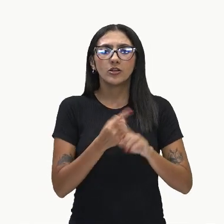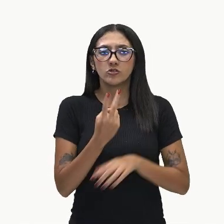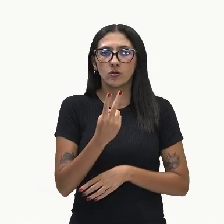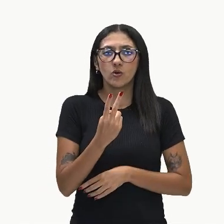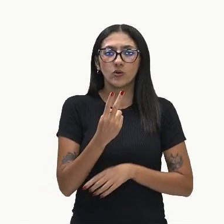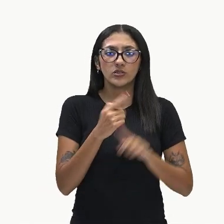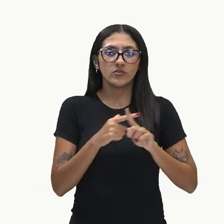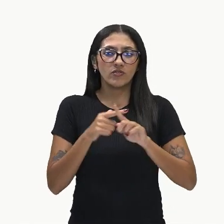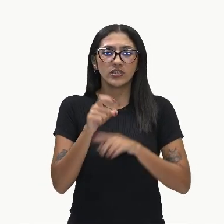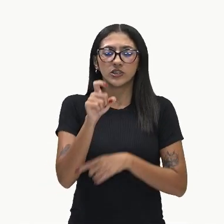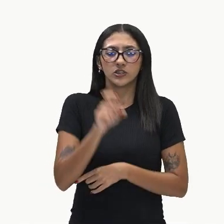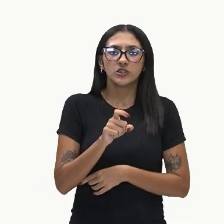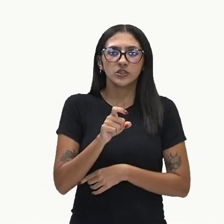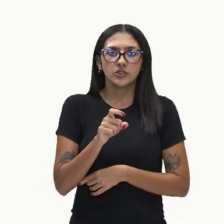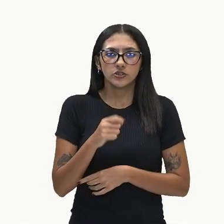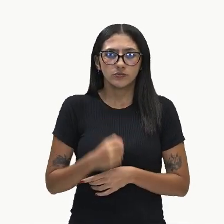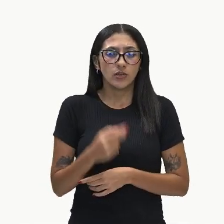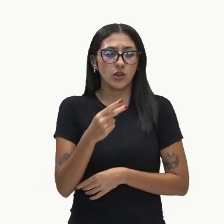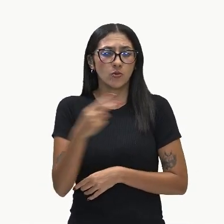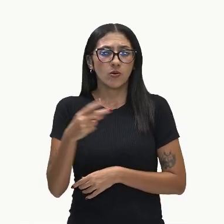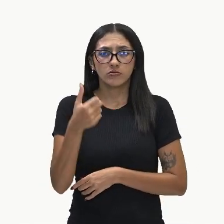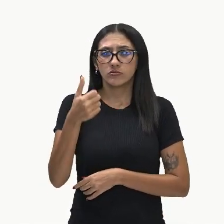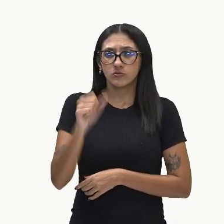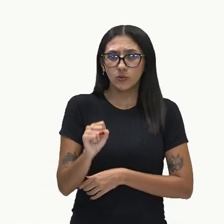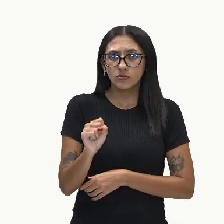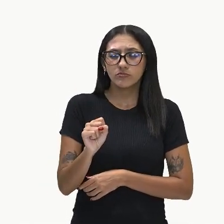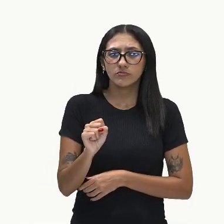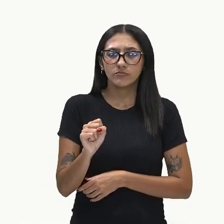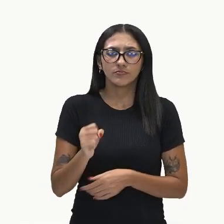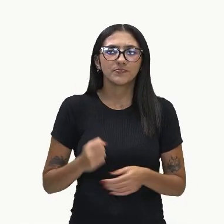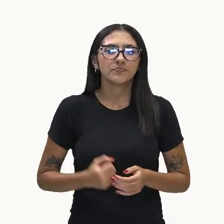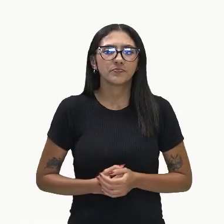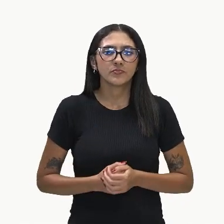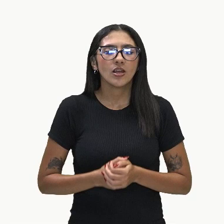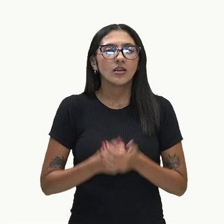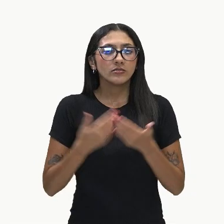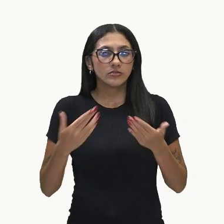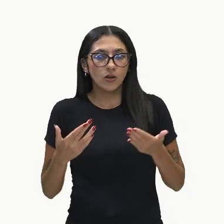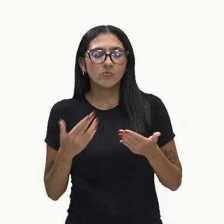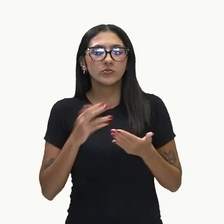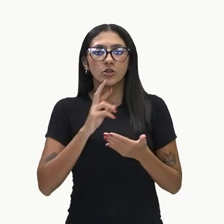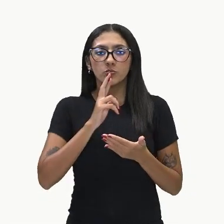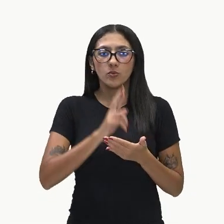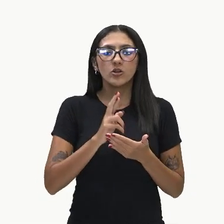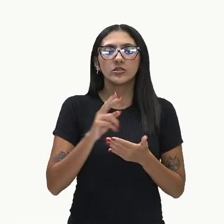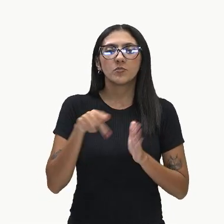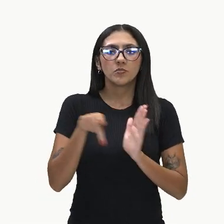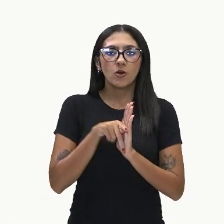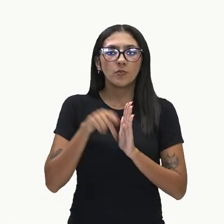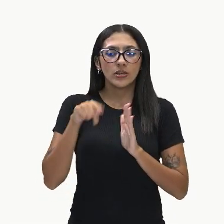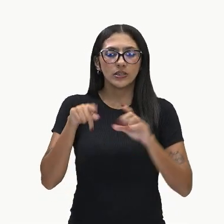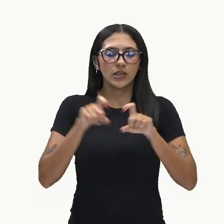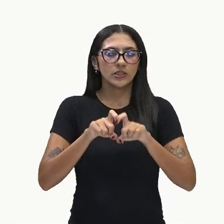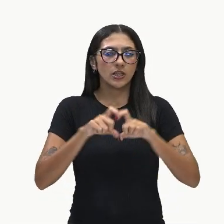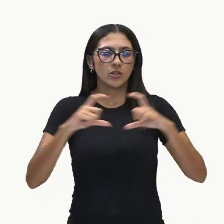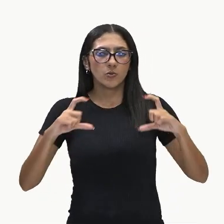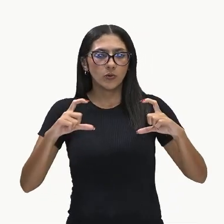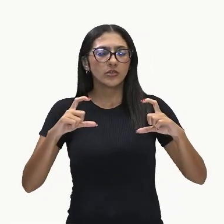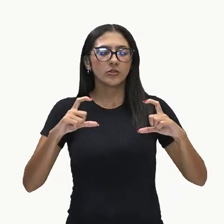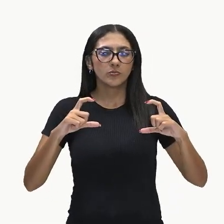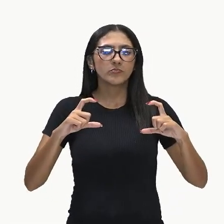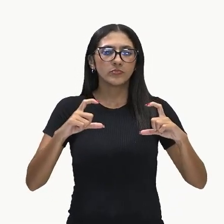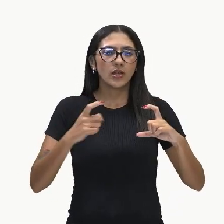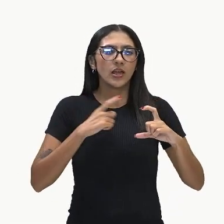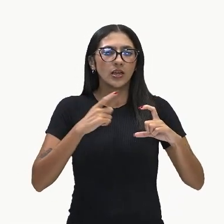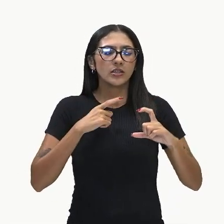igual a 18. Então, a minha solução ou a minha raiz da minha equação tem que